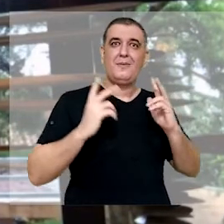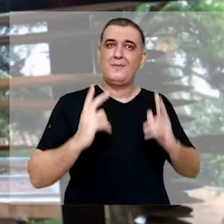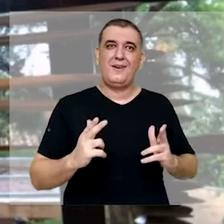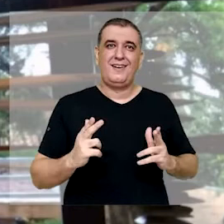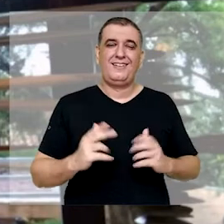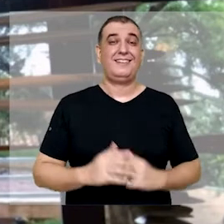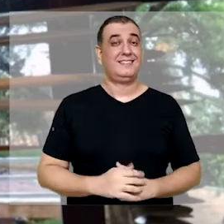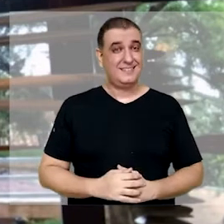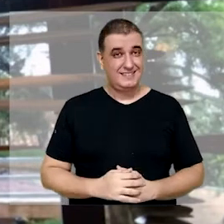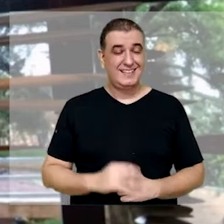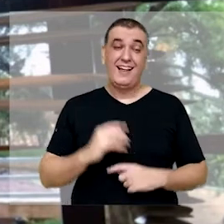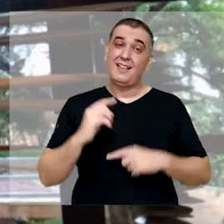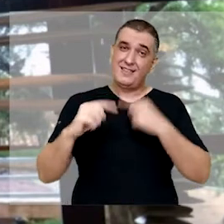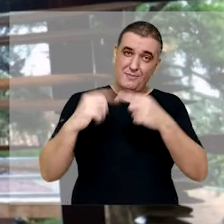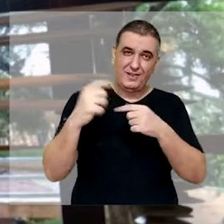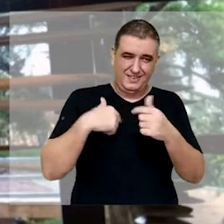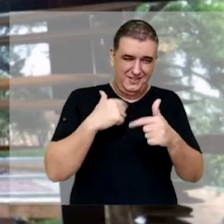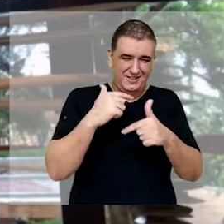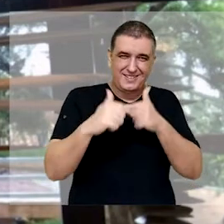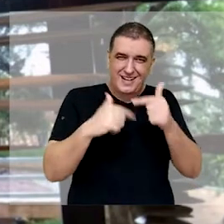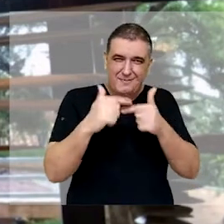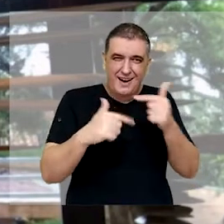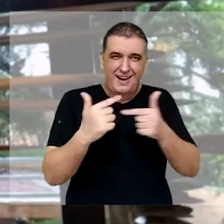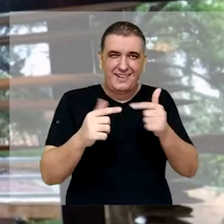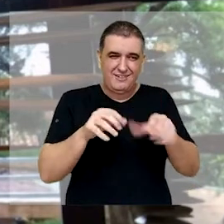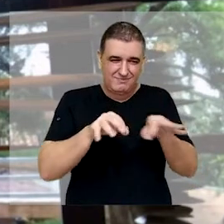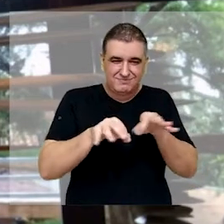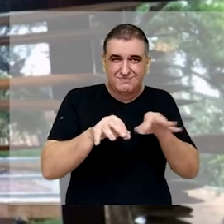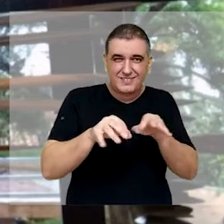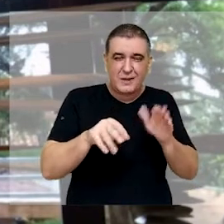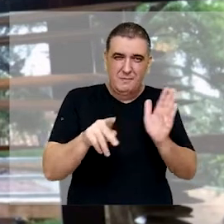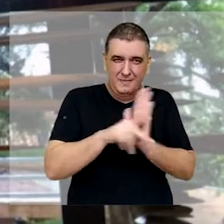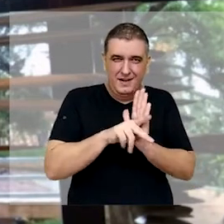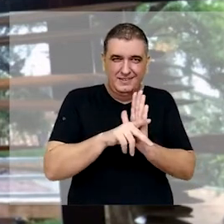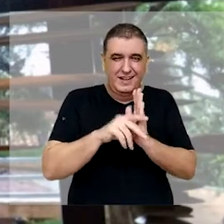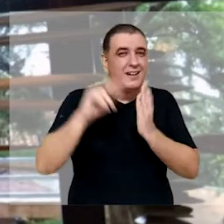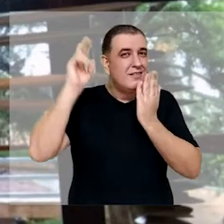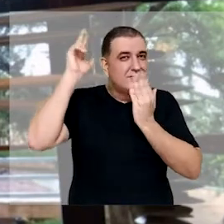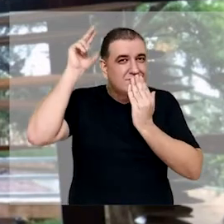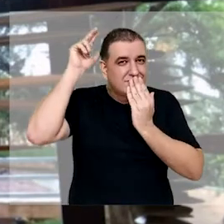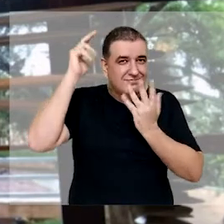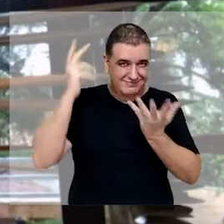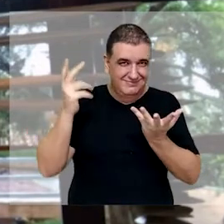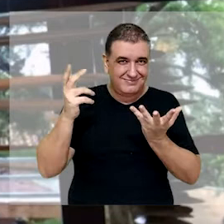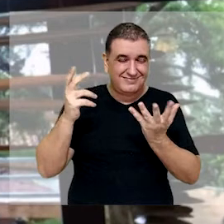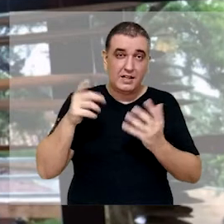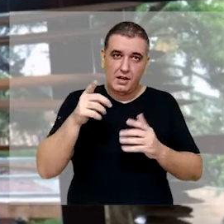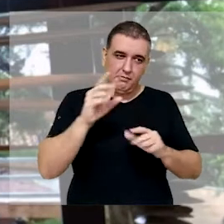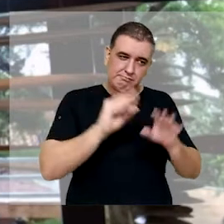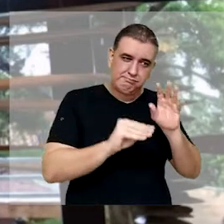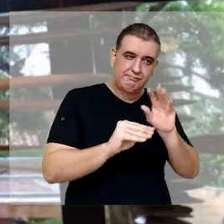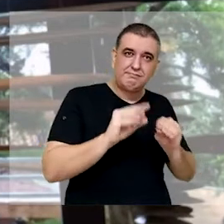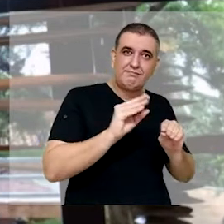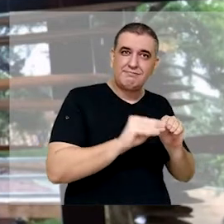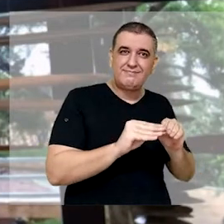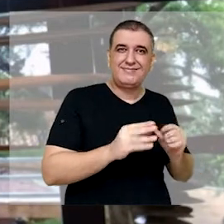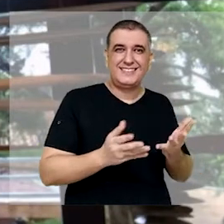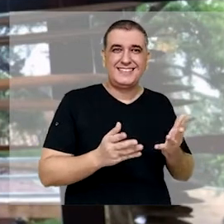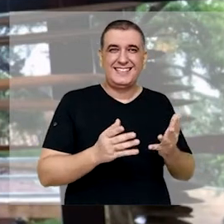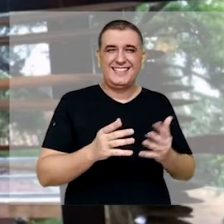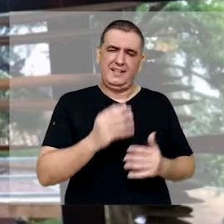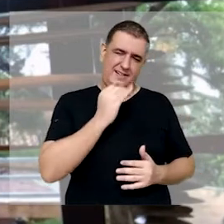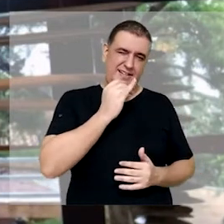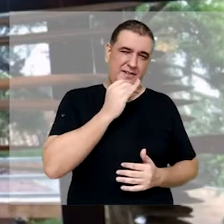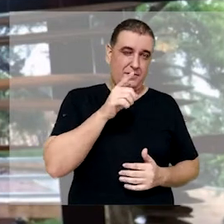trabalhos xamânicos e eu disse, puxa, foi uma regressão, o que foi? Porque, você sabe, quando você registra algo